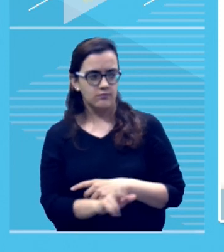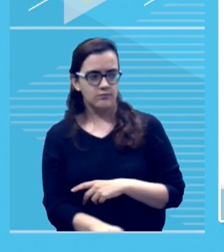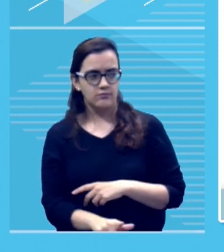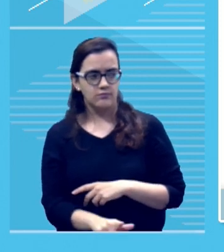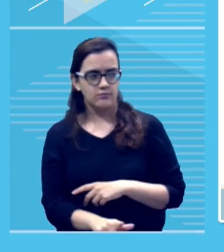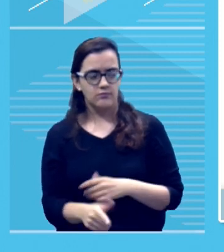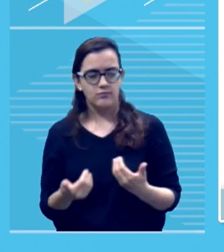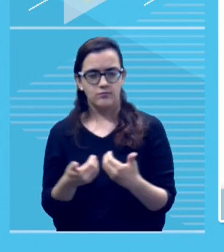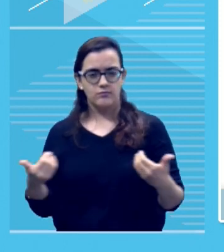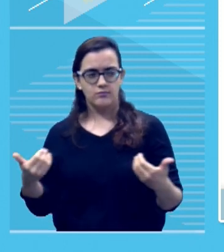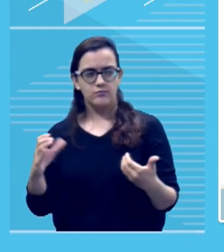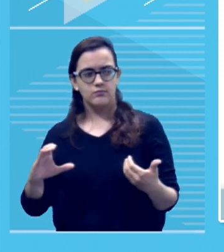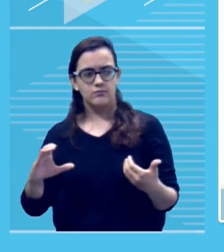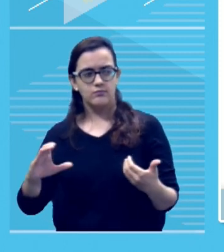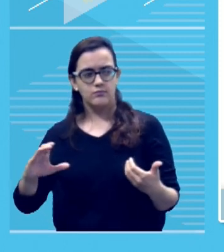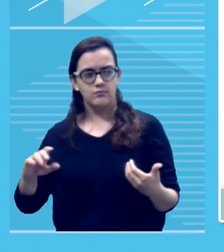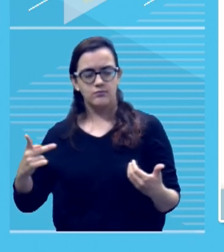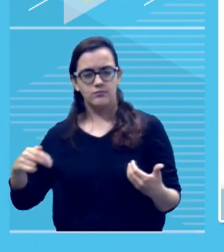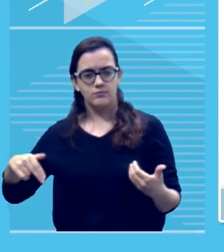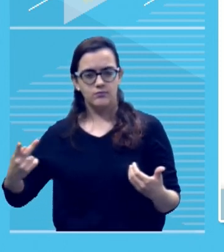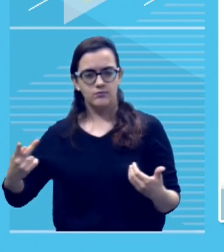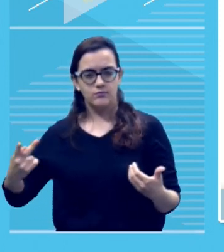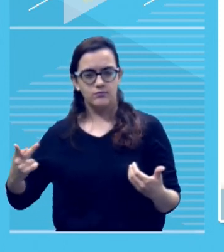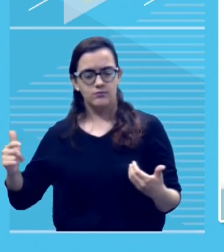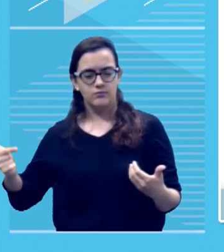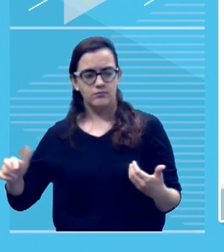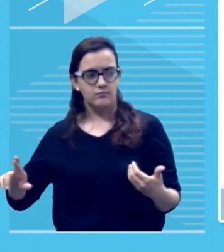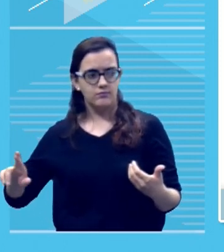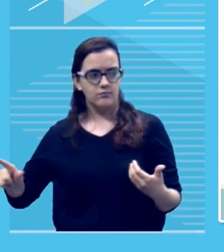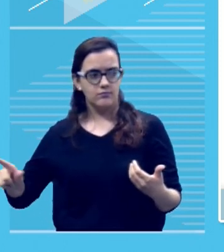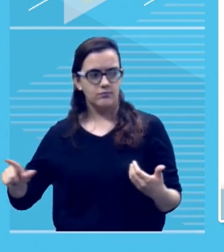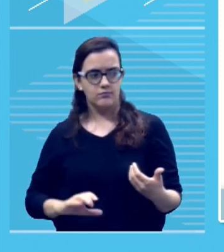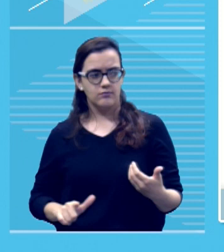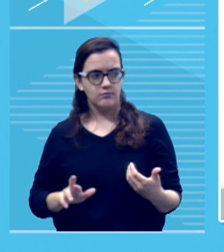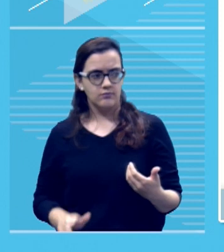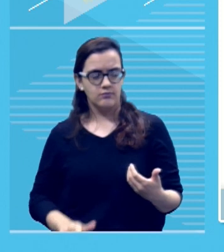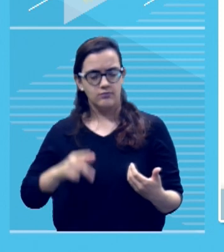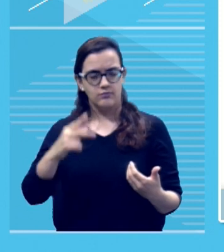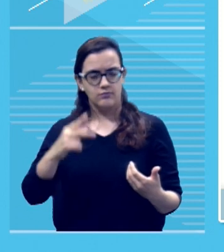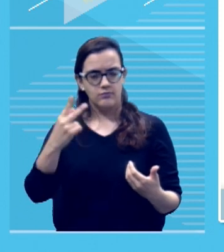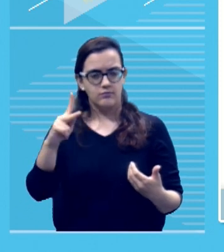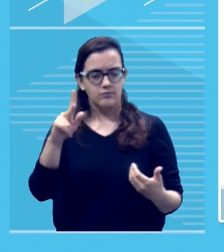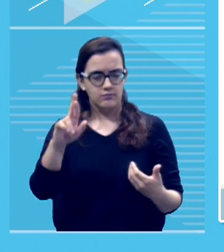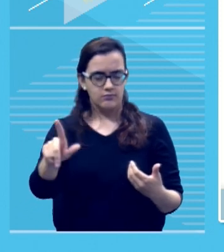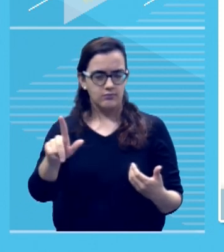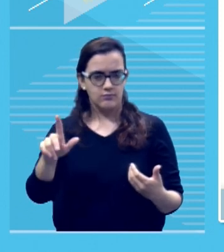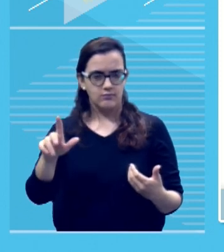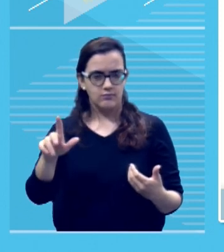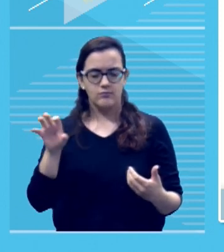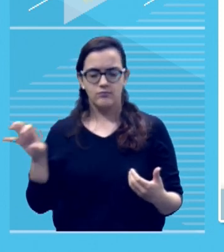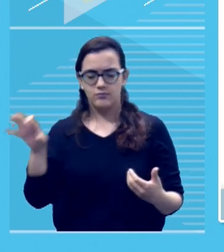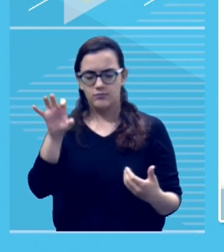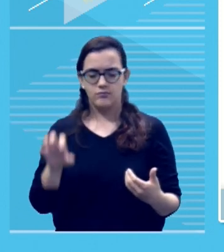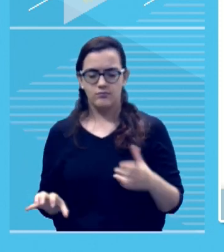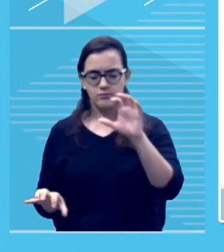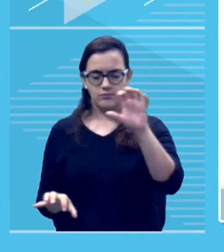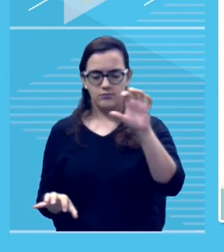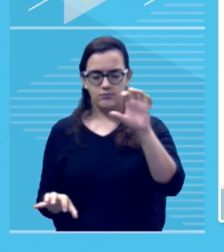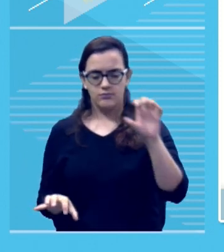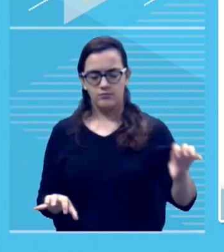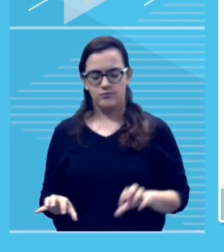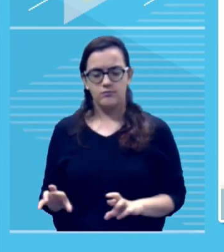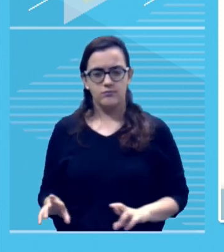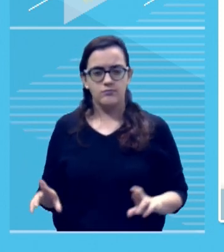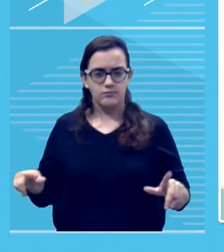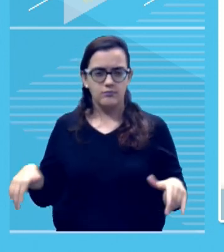2, 3, 4. Então, 2, né? Para encontrar o número total, ó, 3 vezes 2 elevado a n menos 1. O